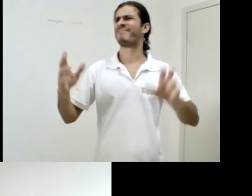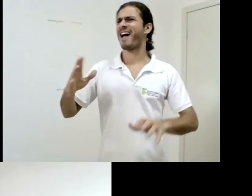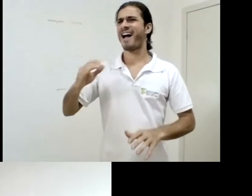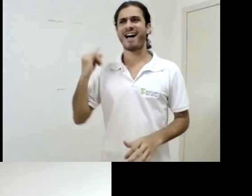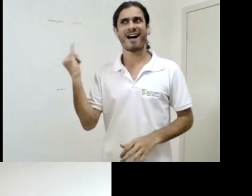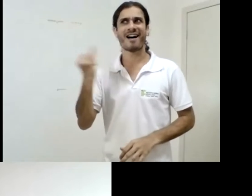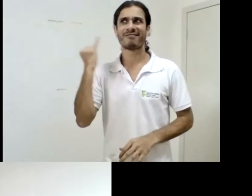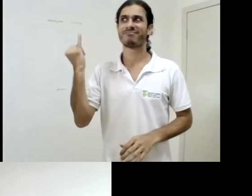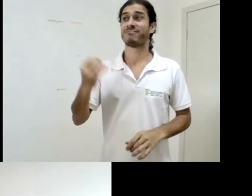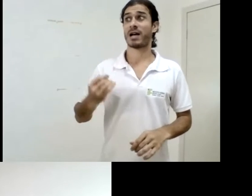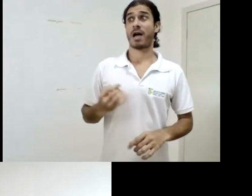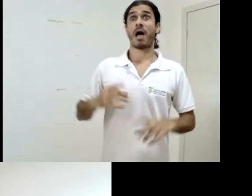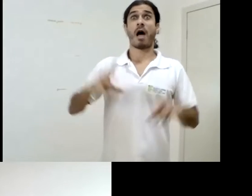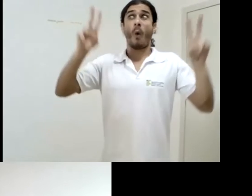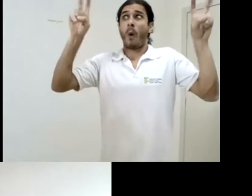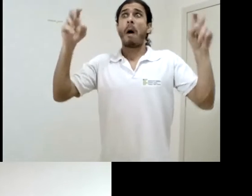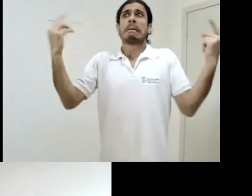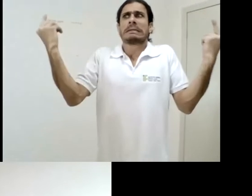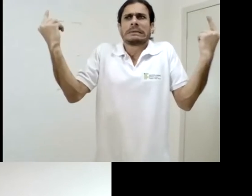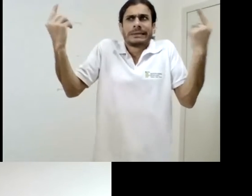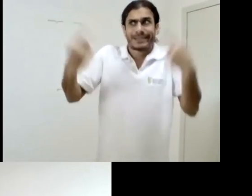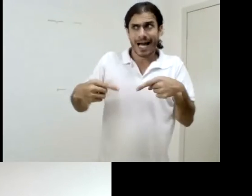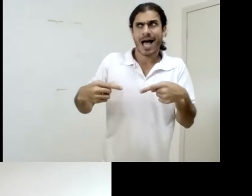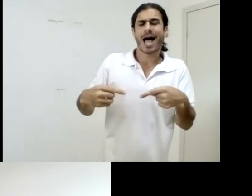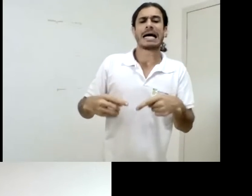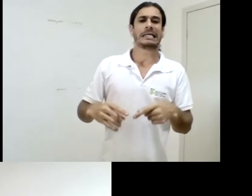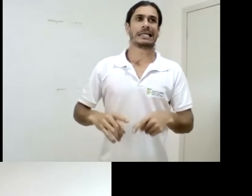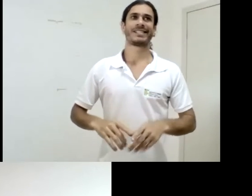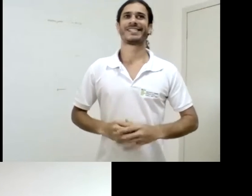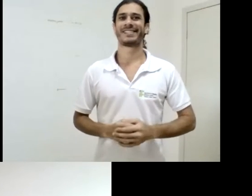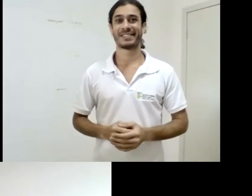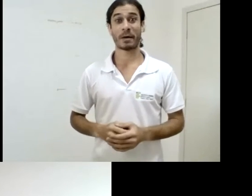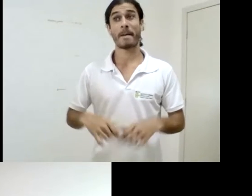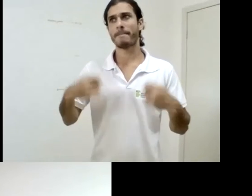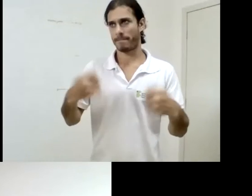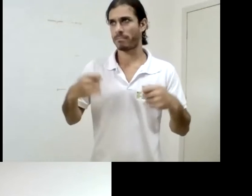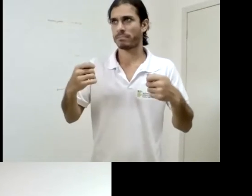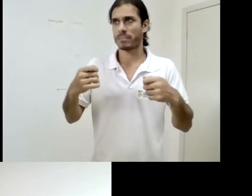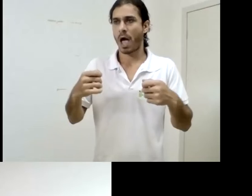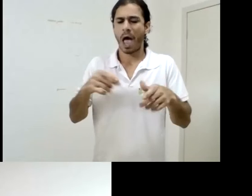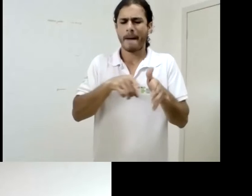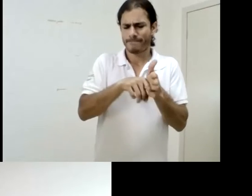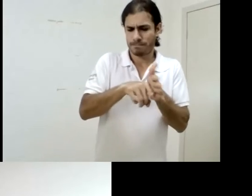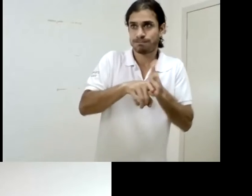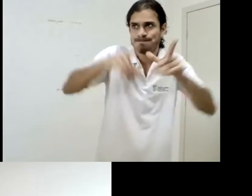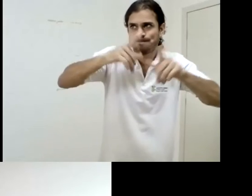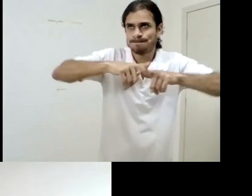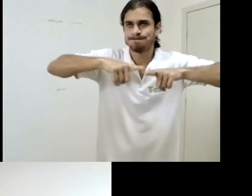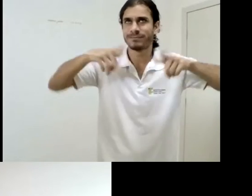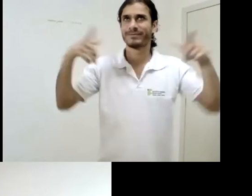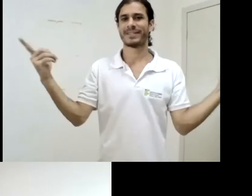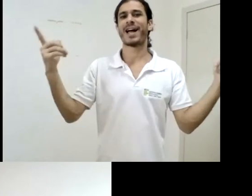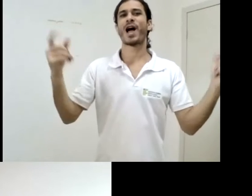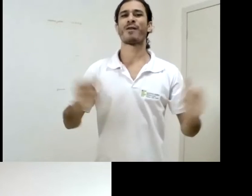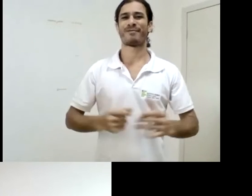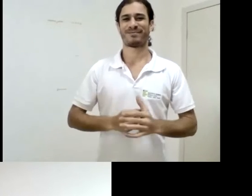desafiadora para programatizar, inclusive, ou alargar as possibilidades de pesquisa aí também no IFES. Tá? Tá